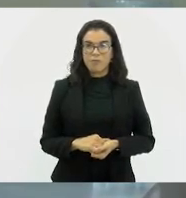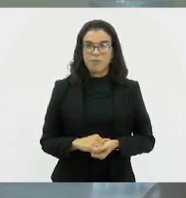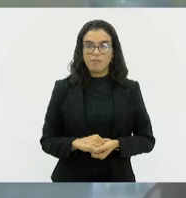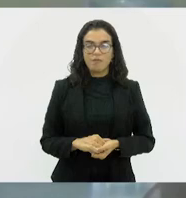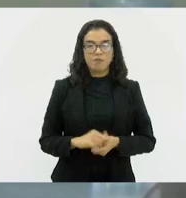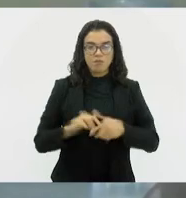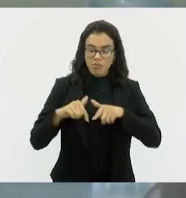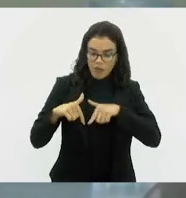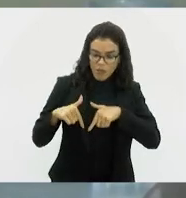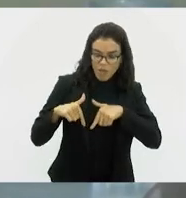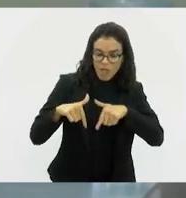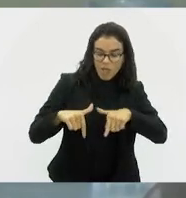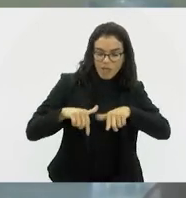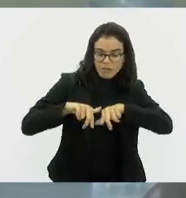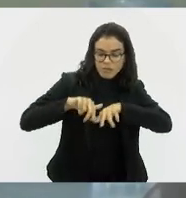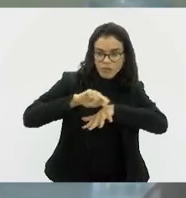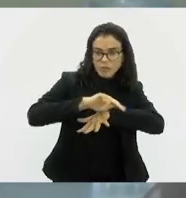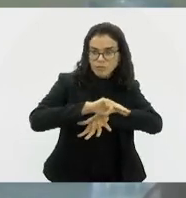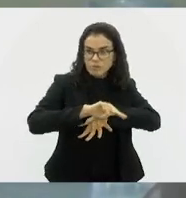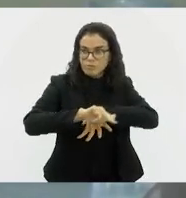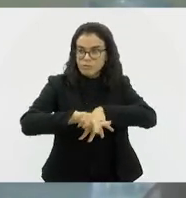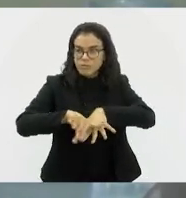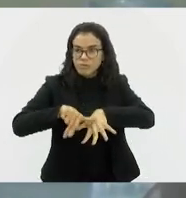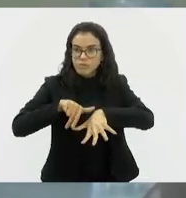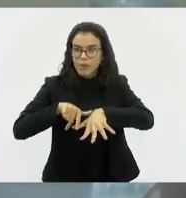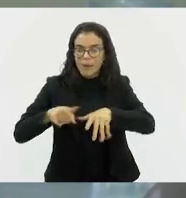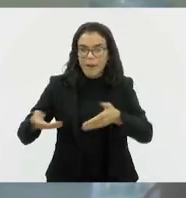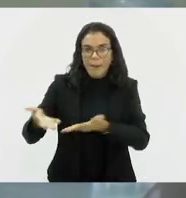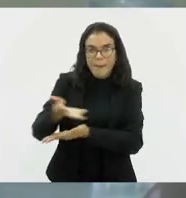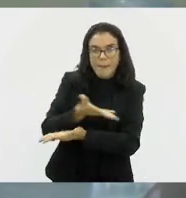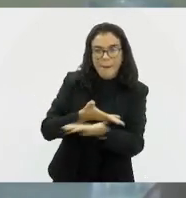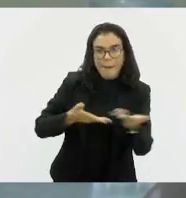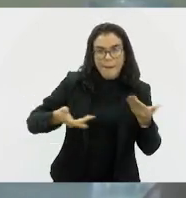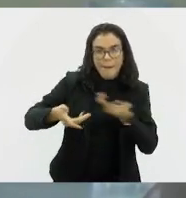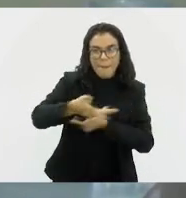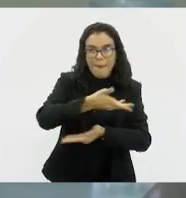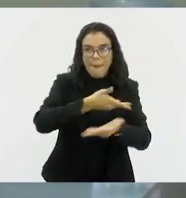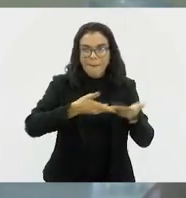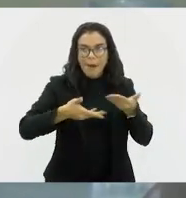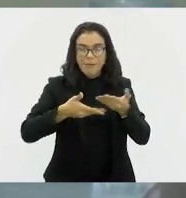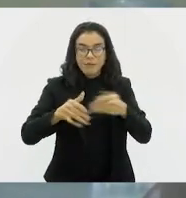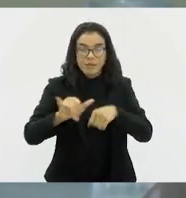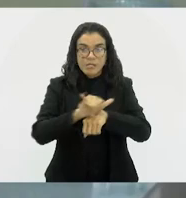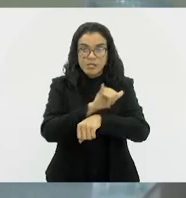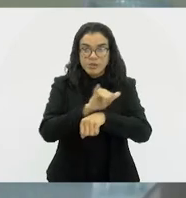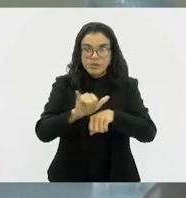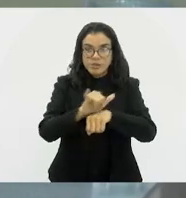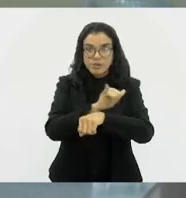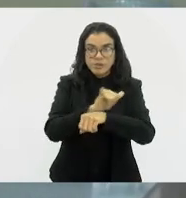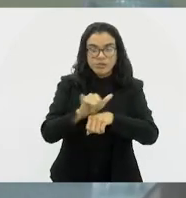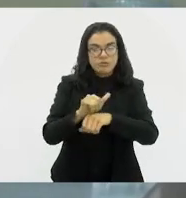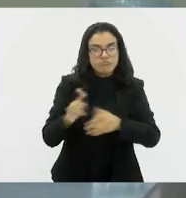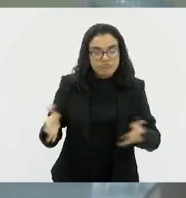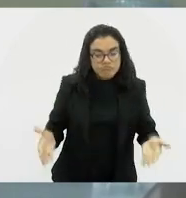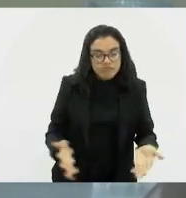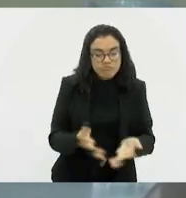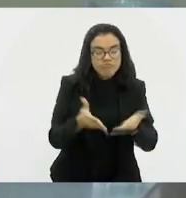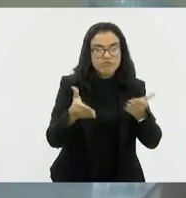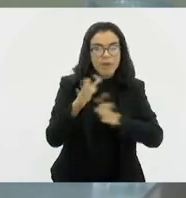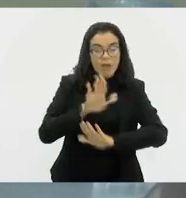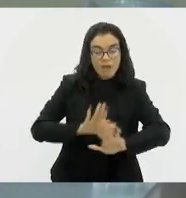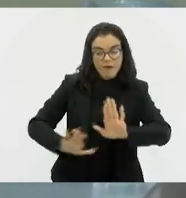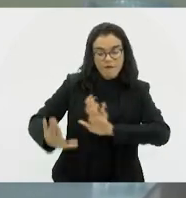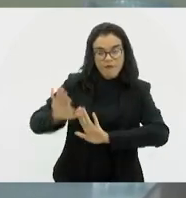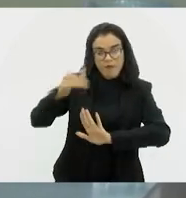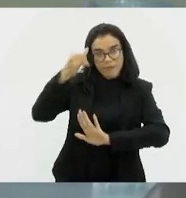Ações intersetoriais articuladas com a aplicação de estratégias que favorecem a prevenção